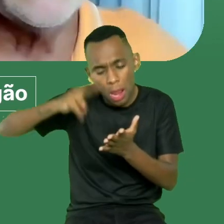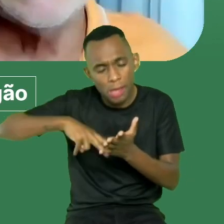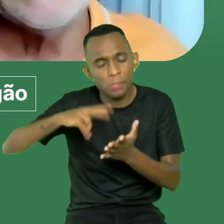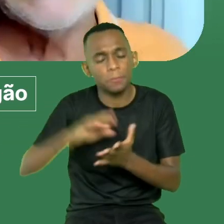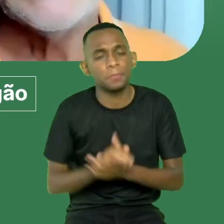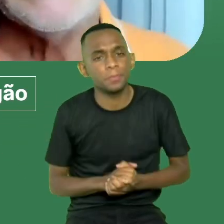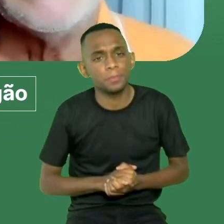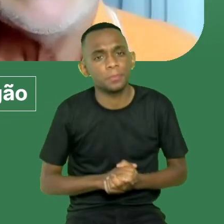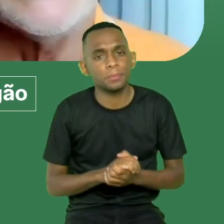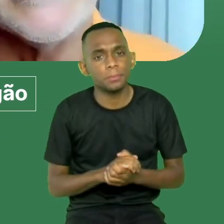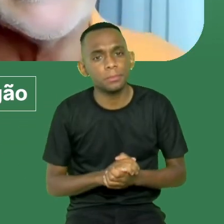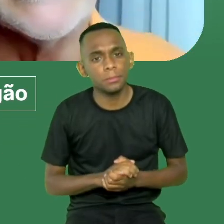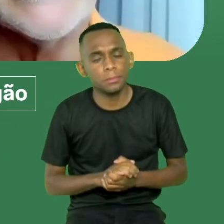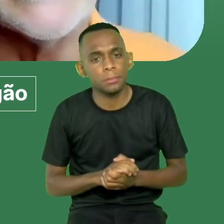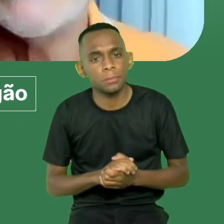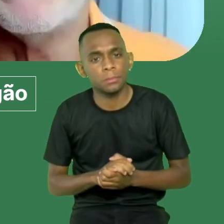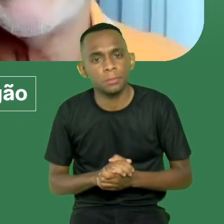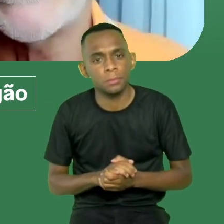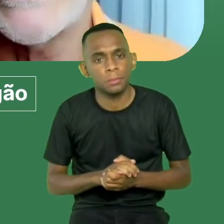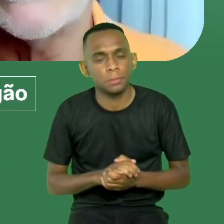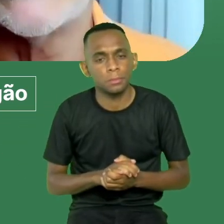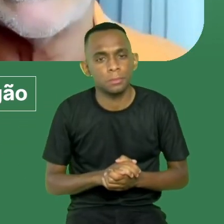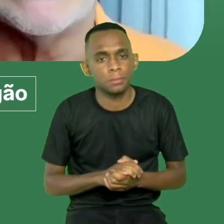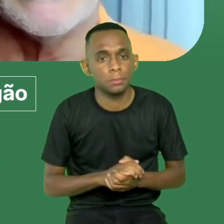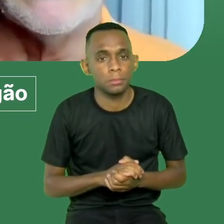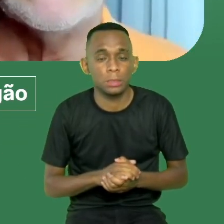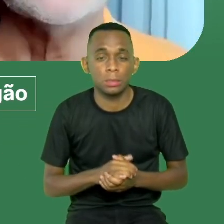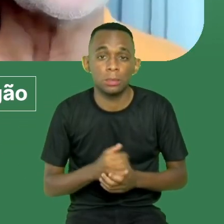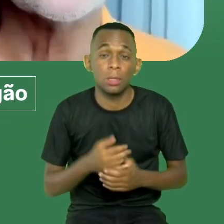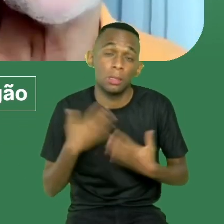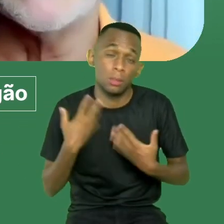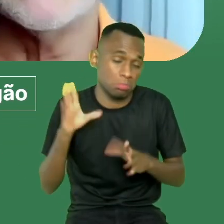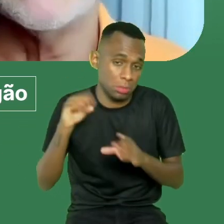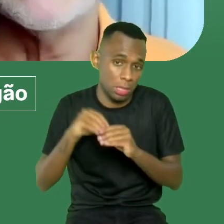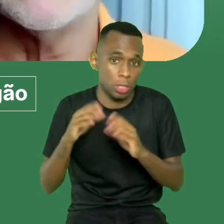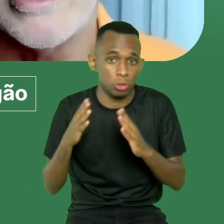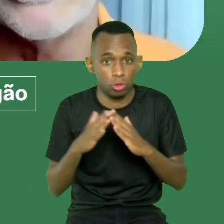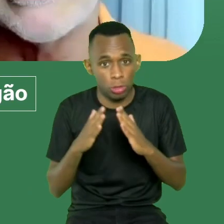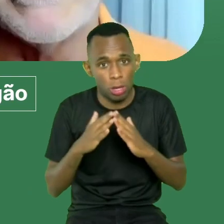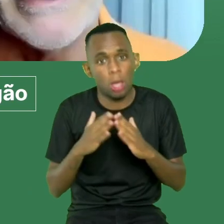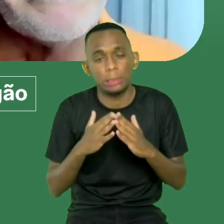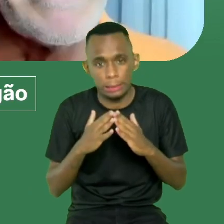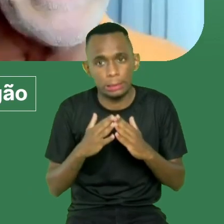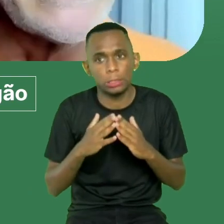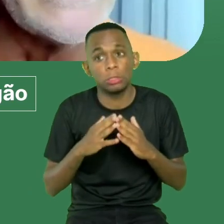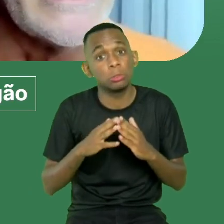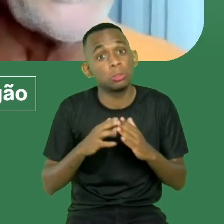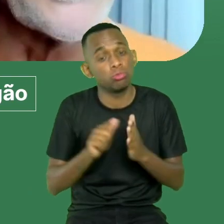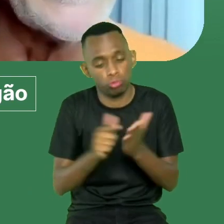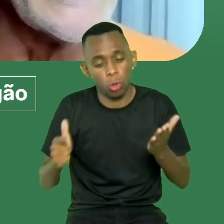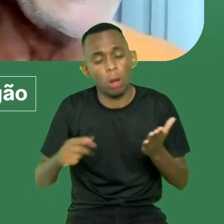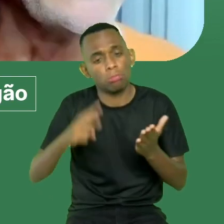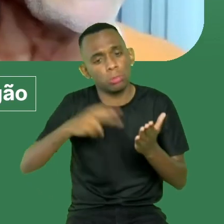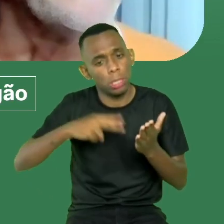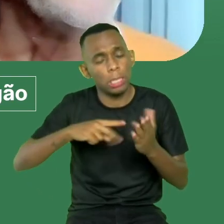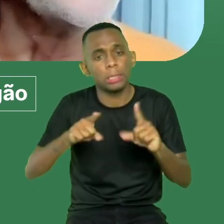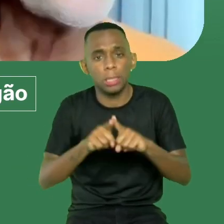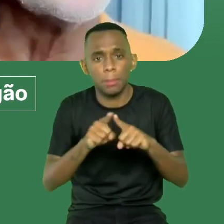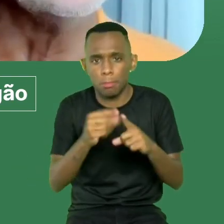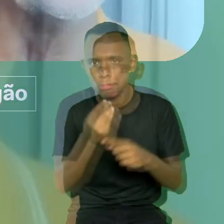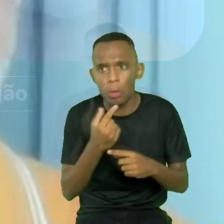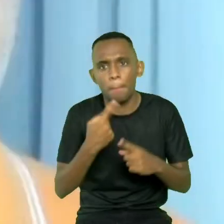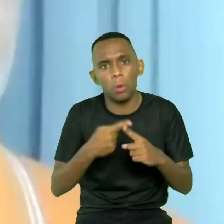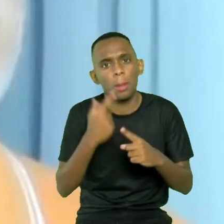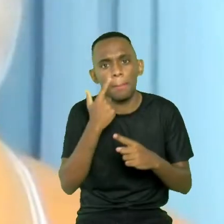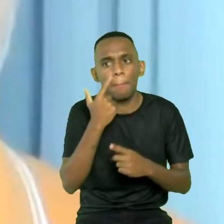E aí, assim, com exemplo em casa, a gente lia muito jornal também, papai assinava jornais e tal, a